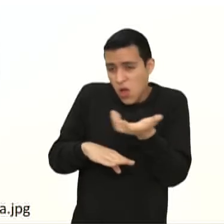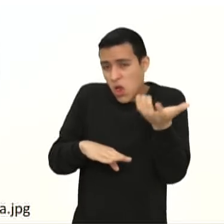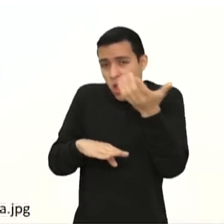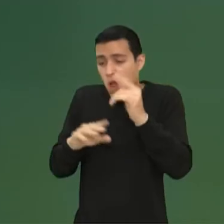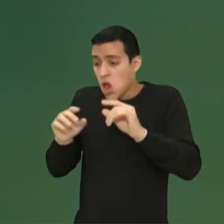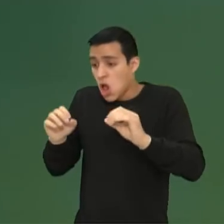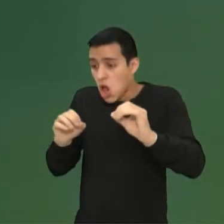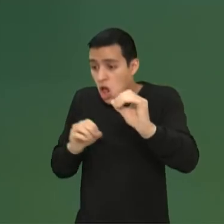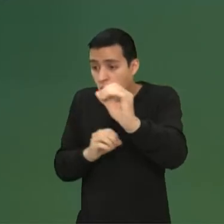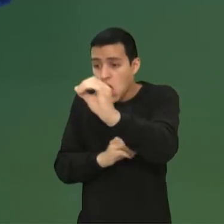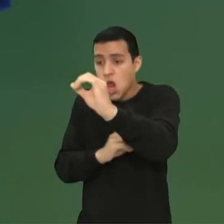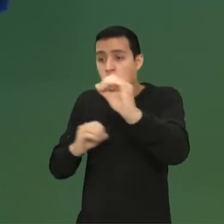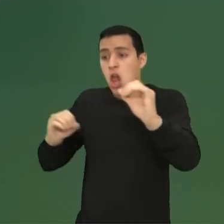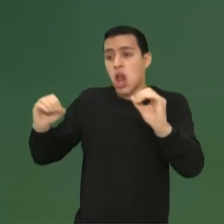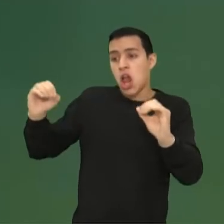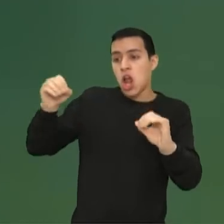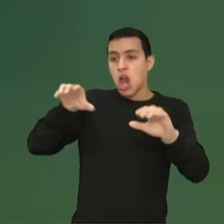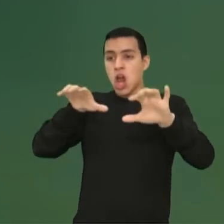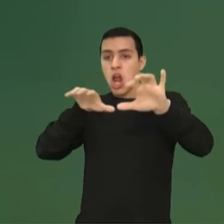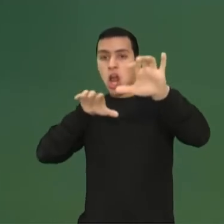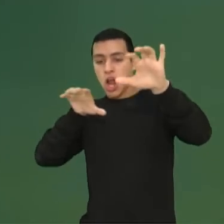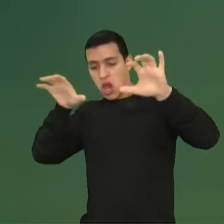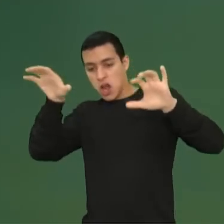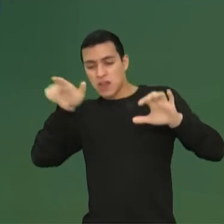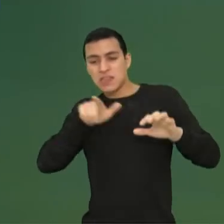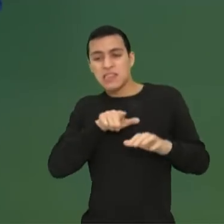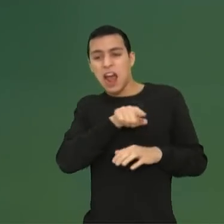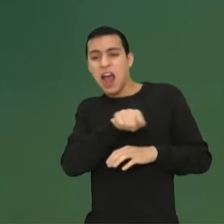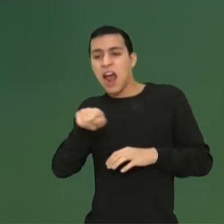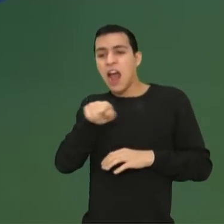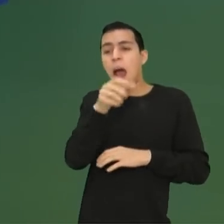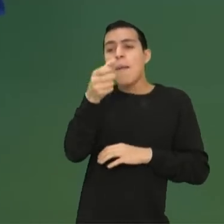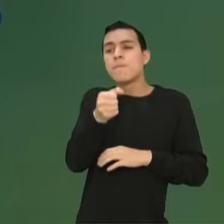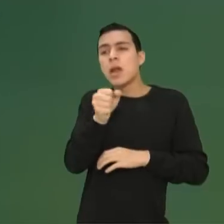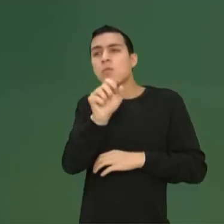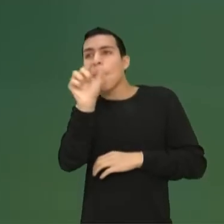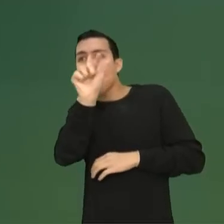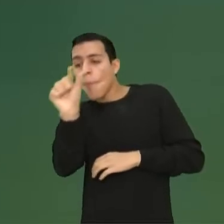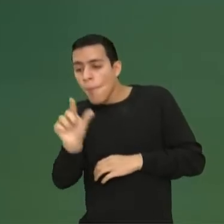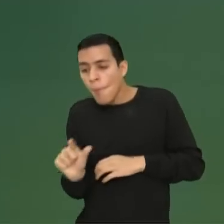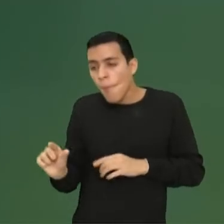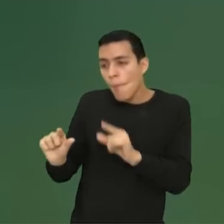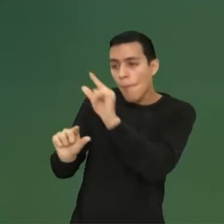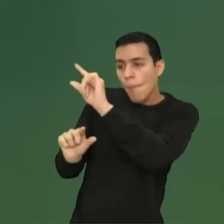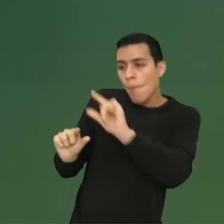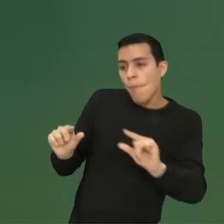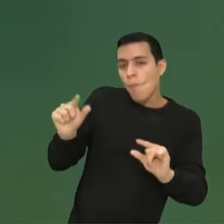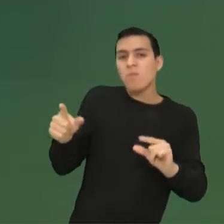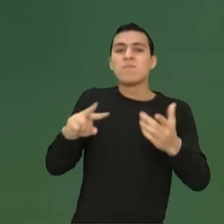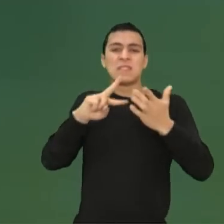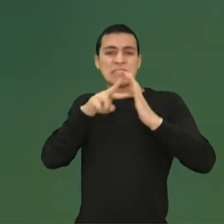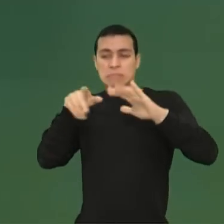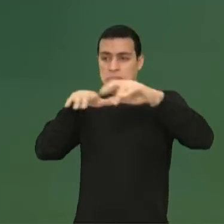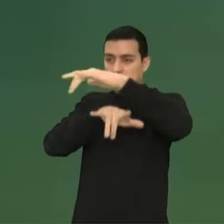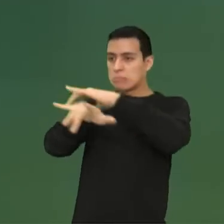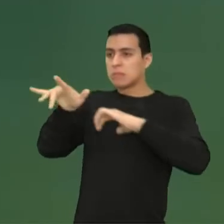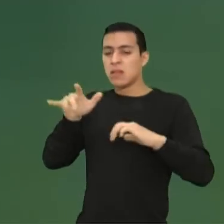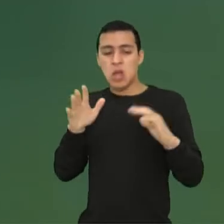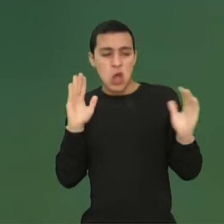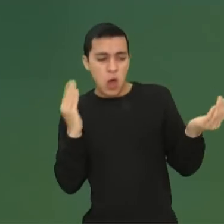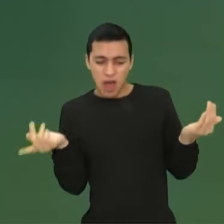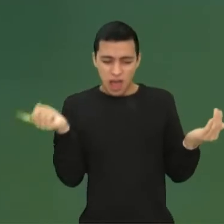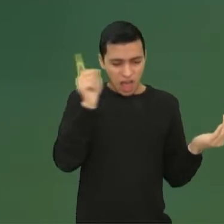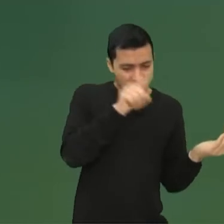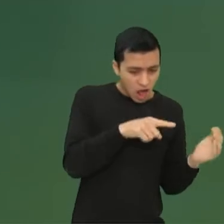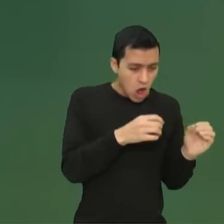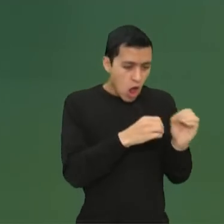estão bem afastadas. Tem um espaço branco entre as bolinhas verdinhas. Compare com a primeira,